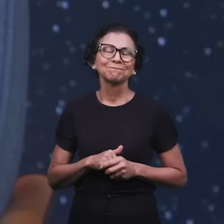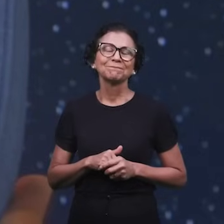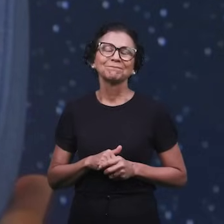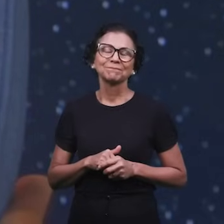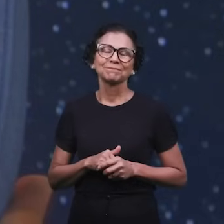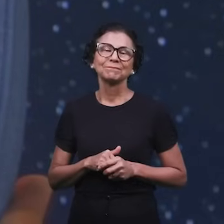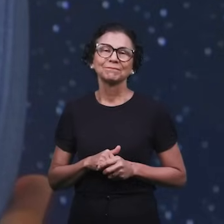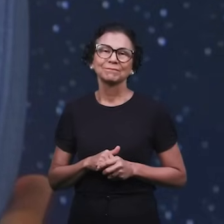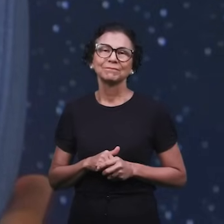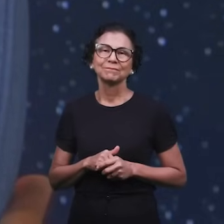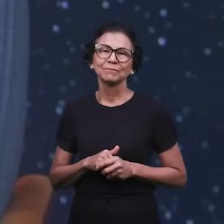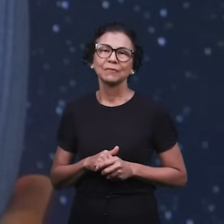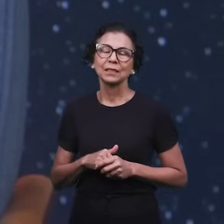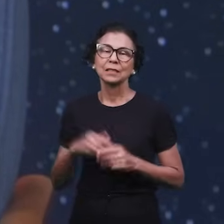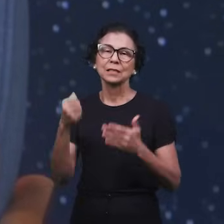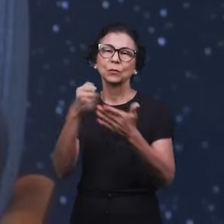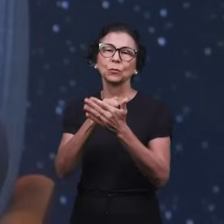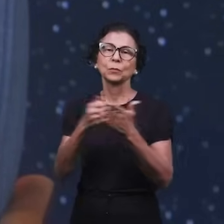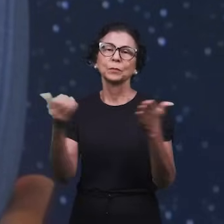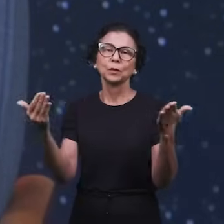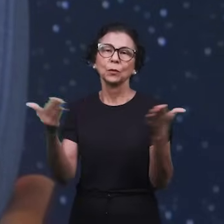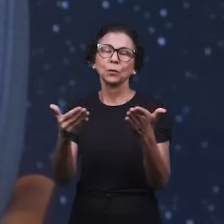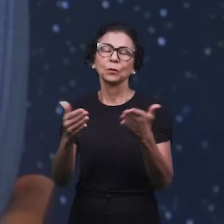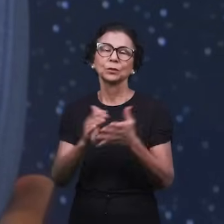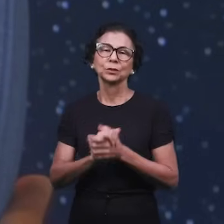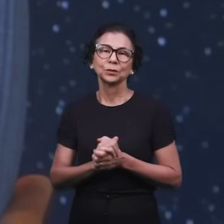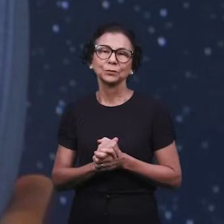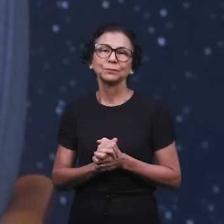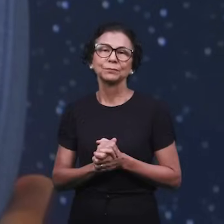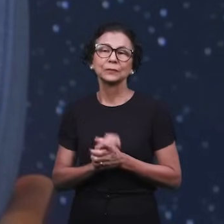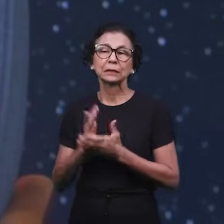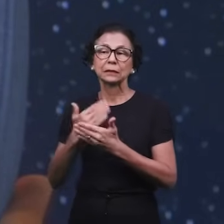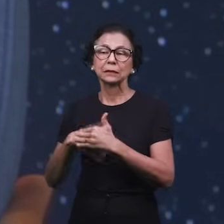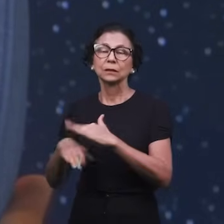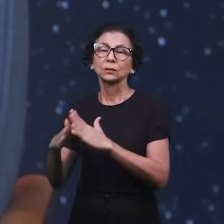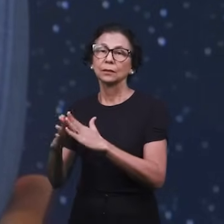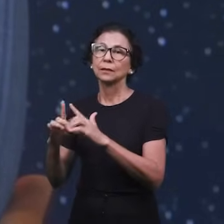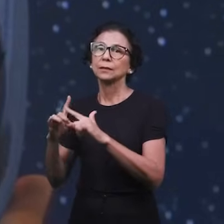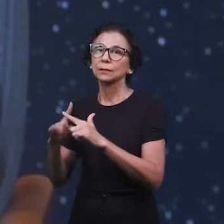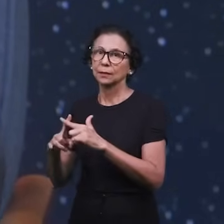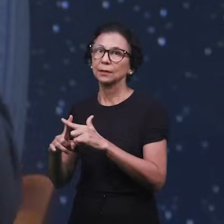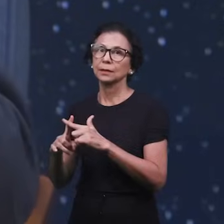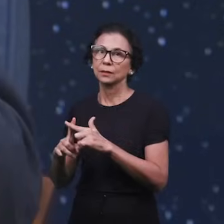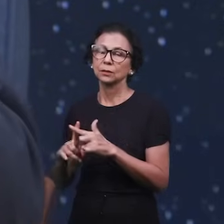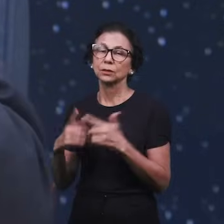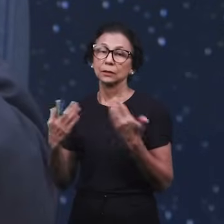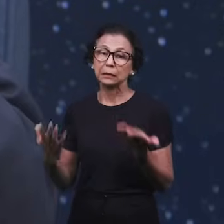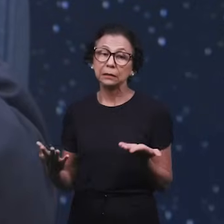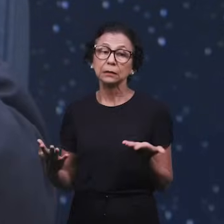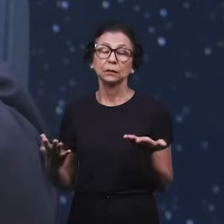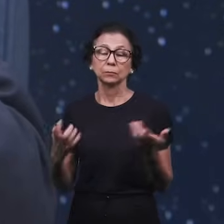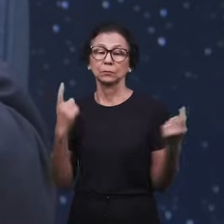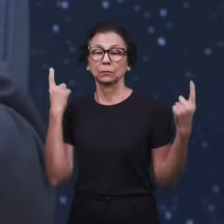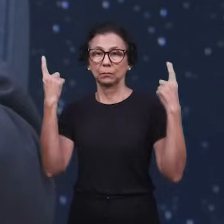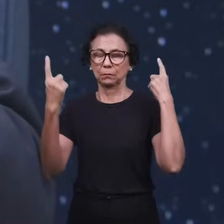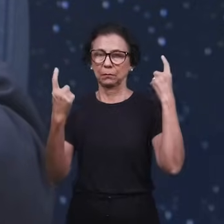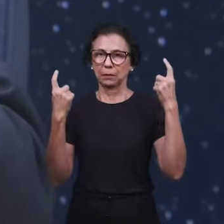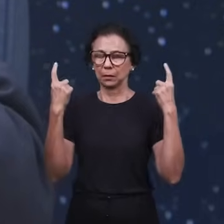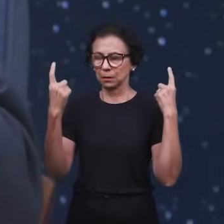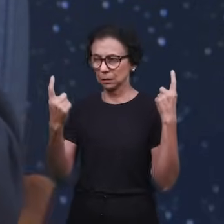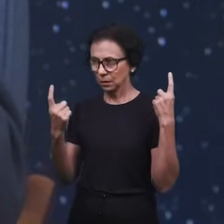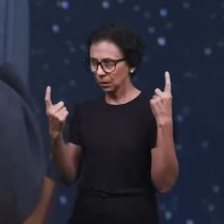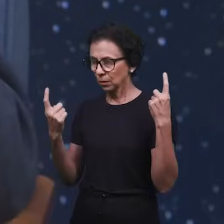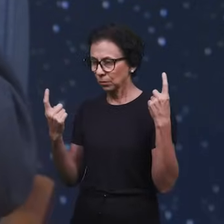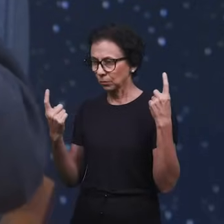a Deus, nos nossos dias, no nosso meio, e por isso a nossa preocupação,